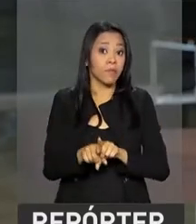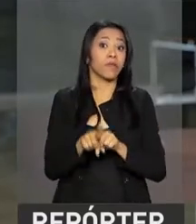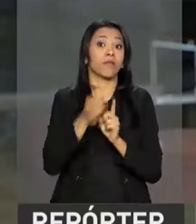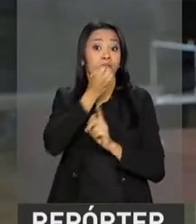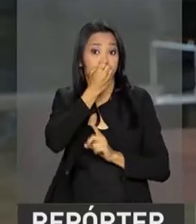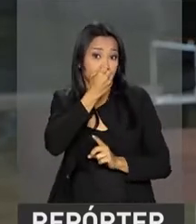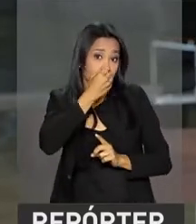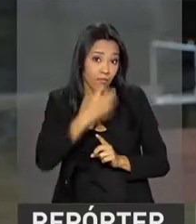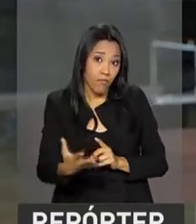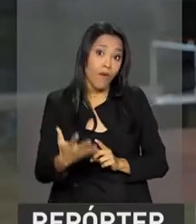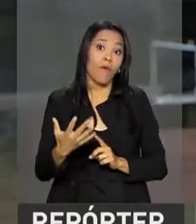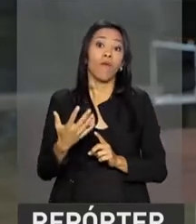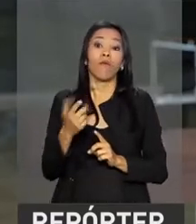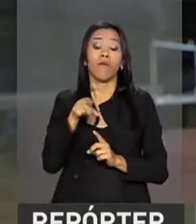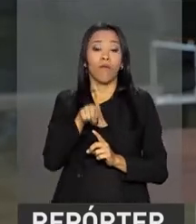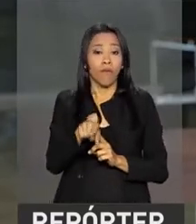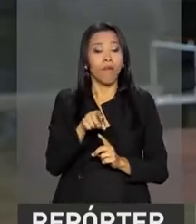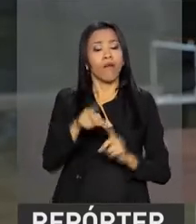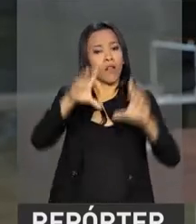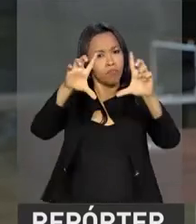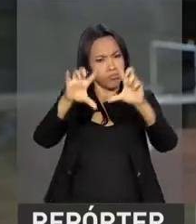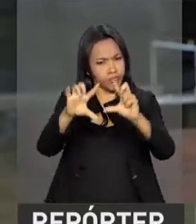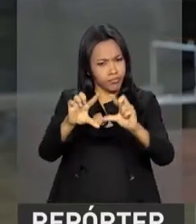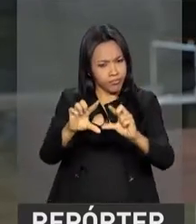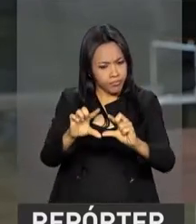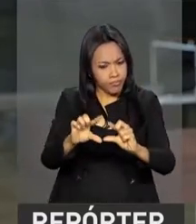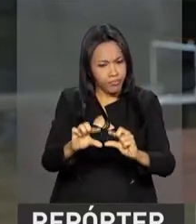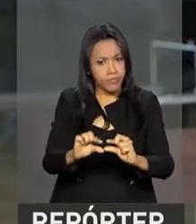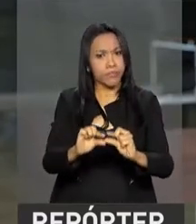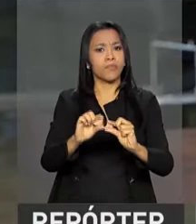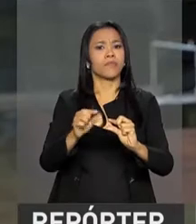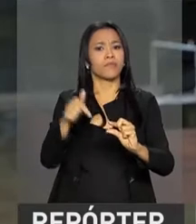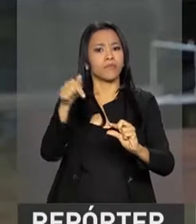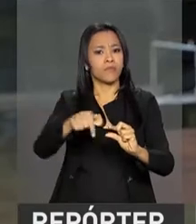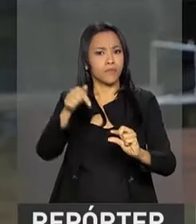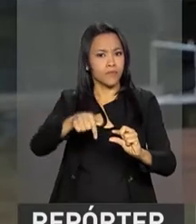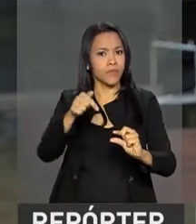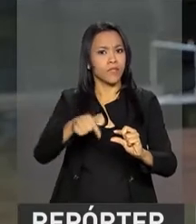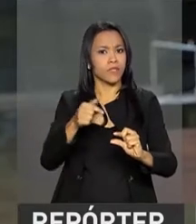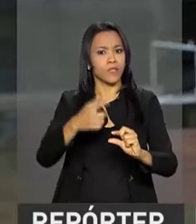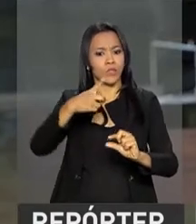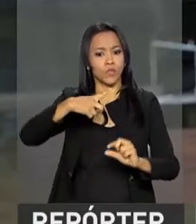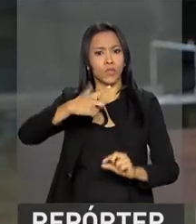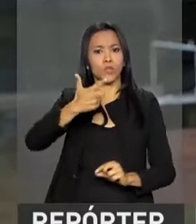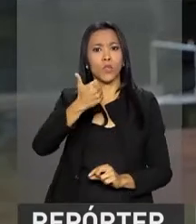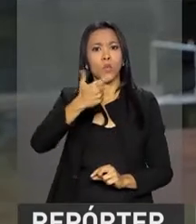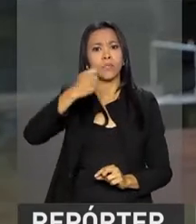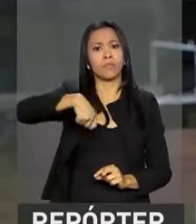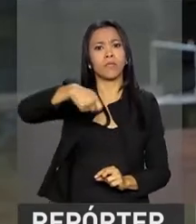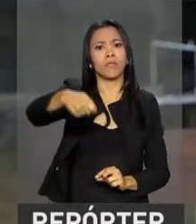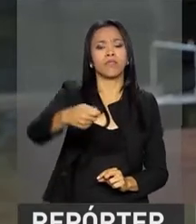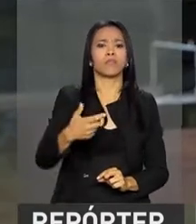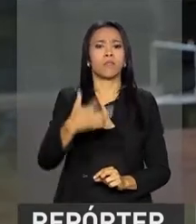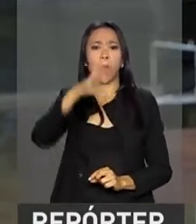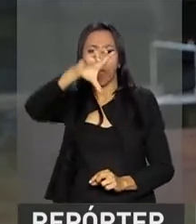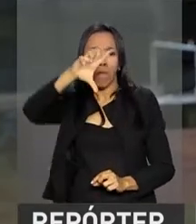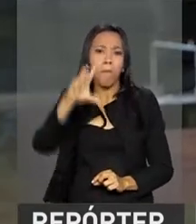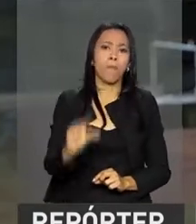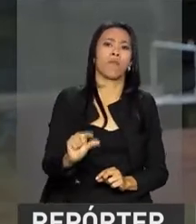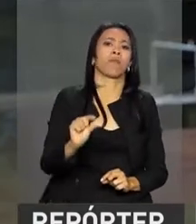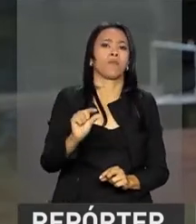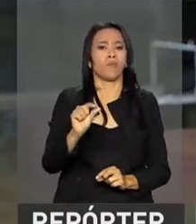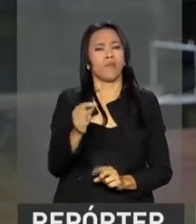bons sinais, ela segue recuando e está no menor patamar no acumulado dos últimos 12 meses. Ela atingiu o menor